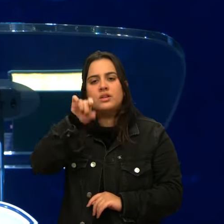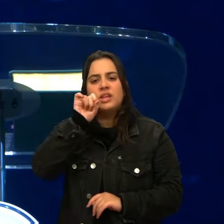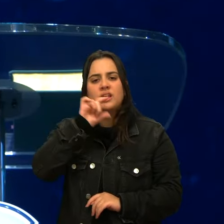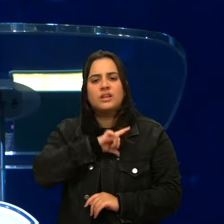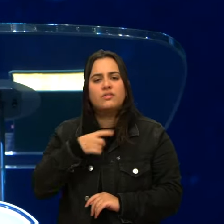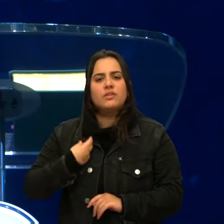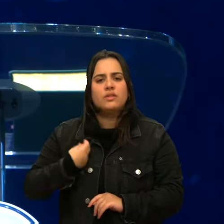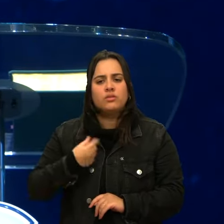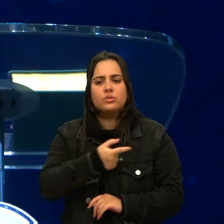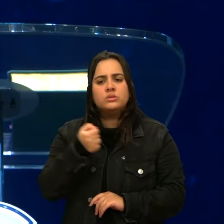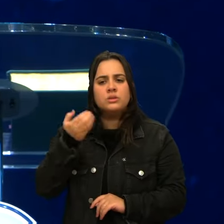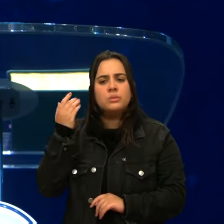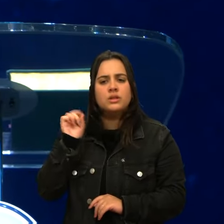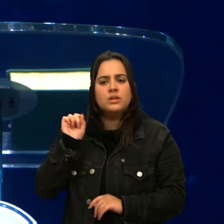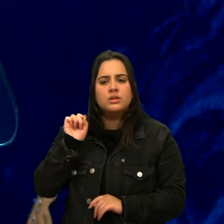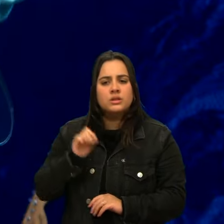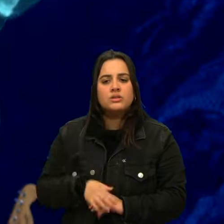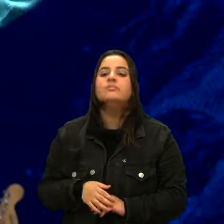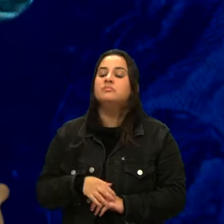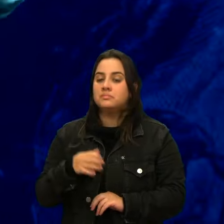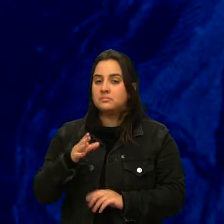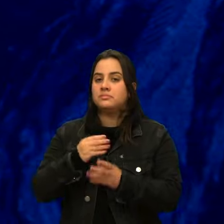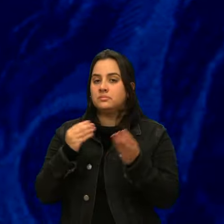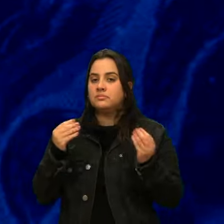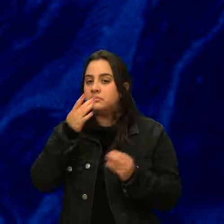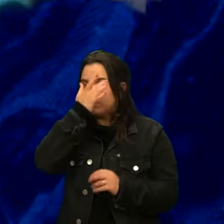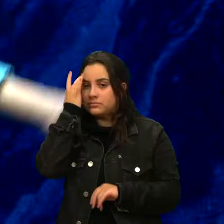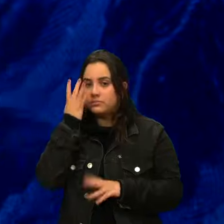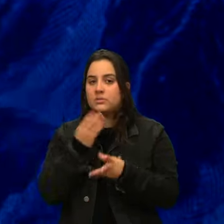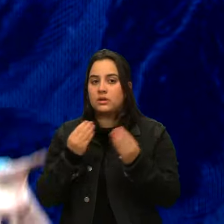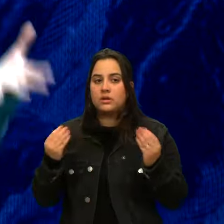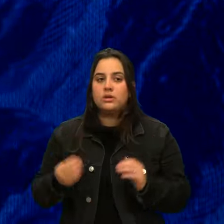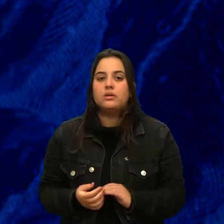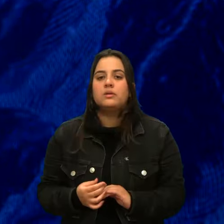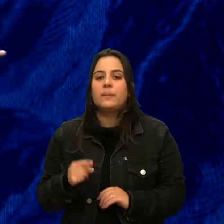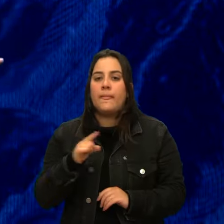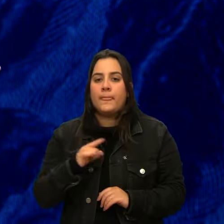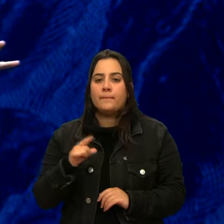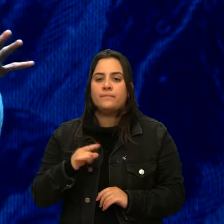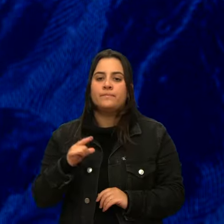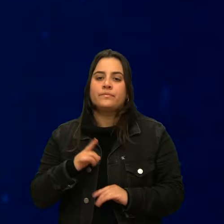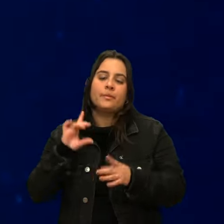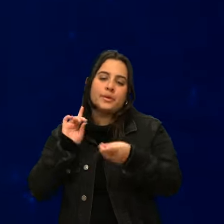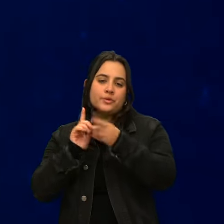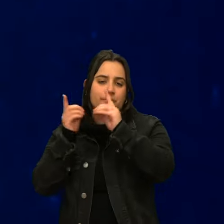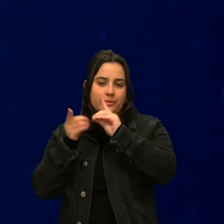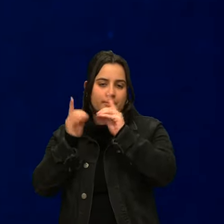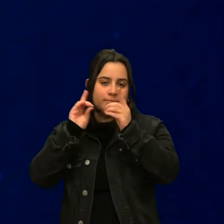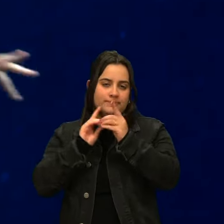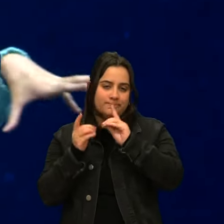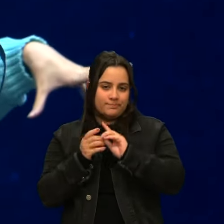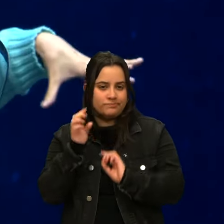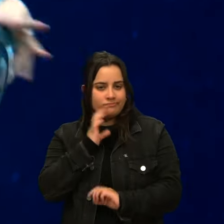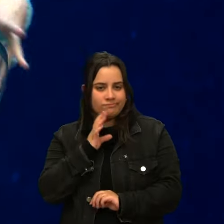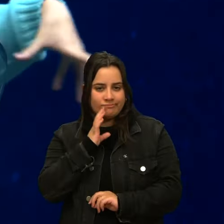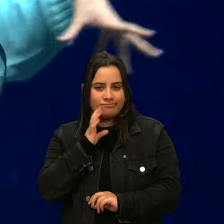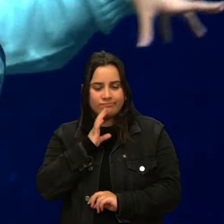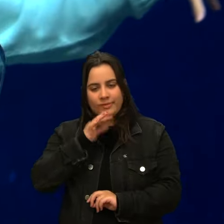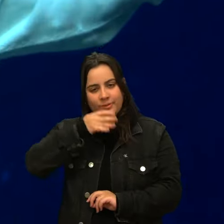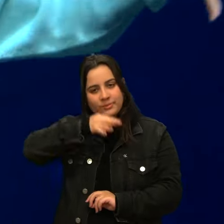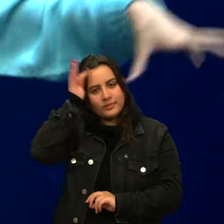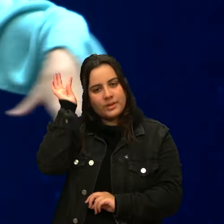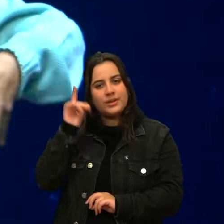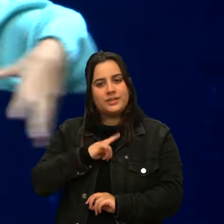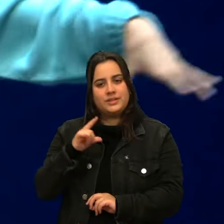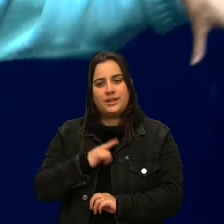semana passada? Bastante gente. E a gente teve aqui uma dinâmica, né? O Tarek chamou o pessoal aqui na frente para